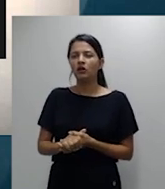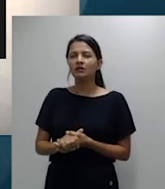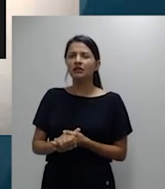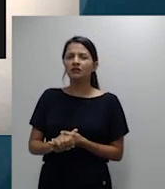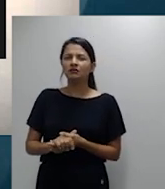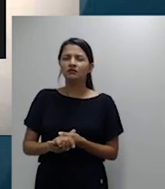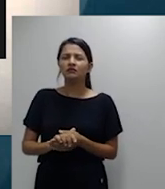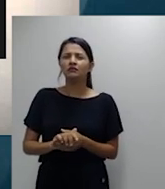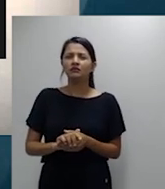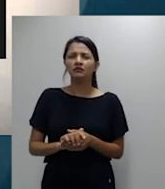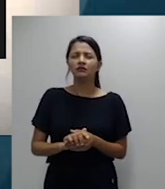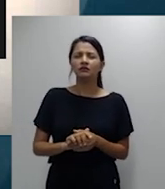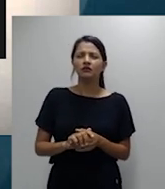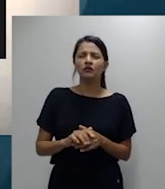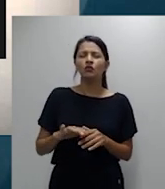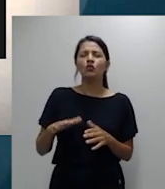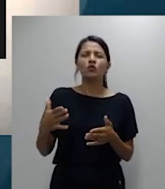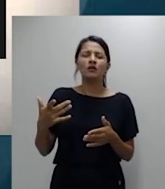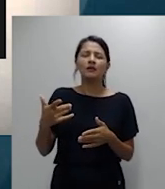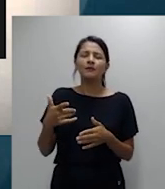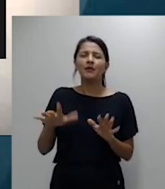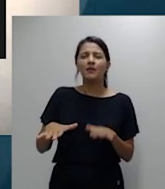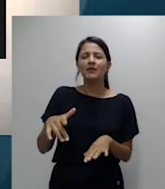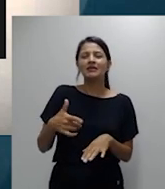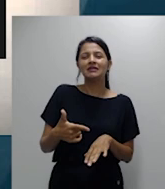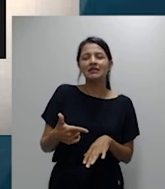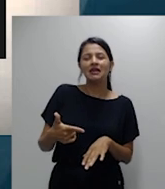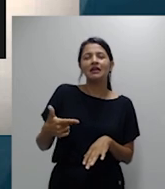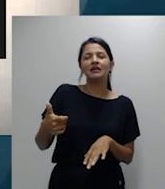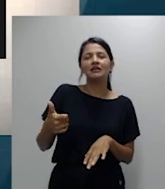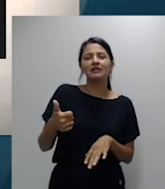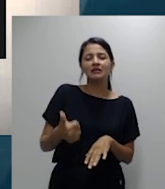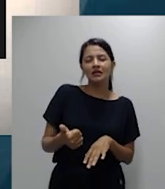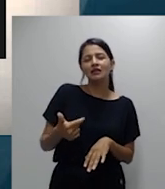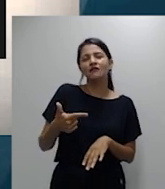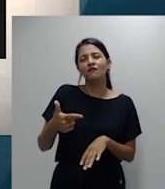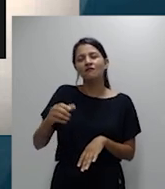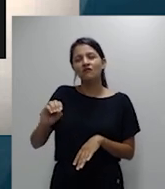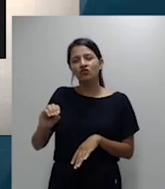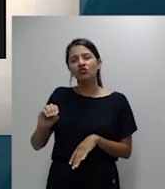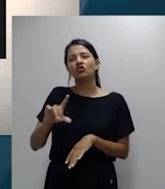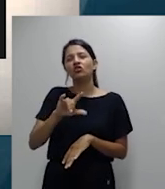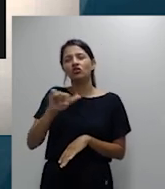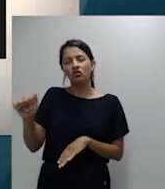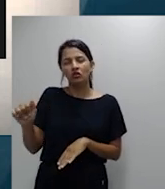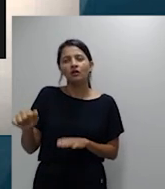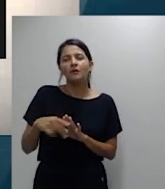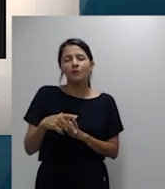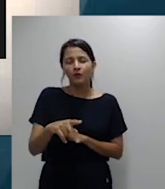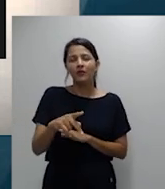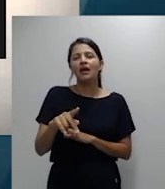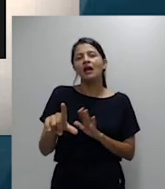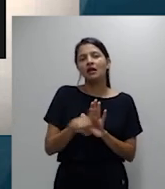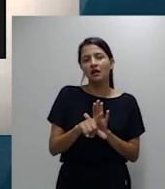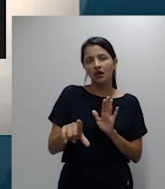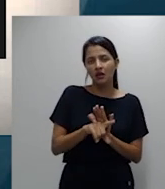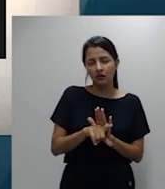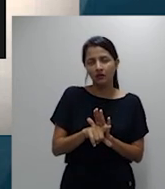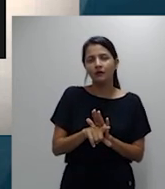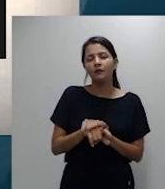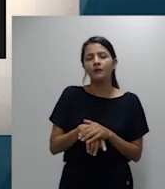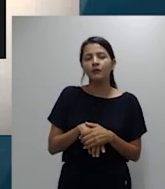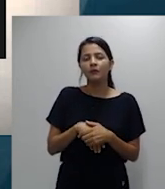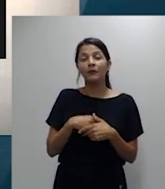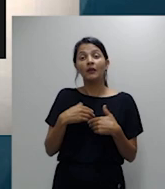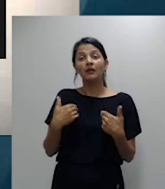lápis de 120 dias para quem fere a lei de mandado de segurança então